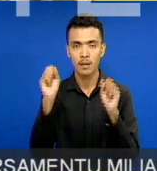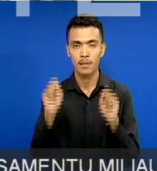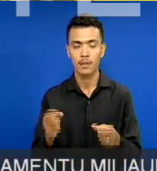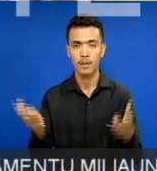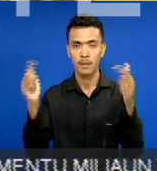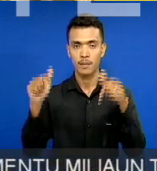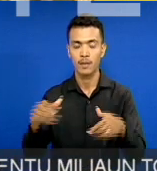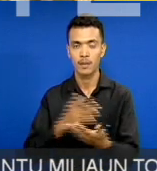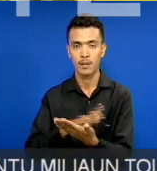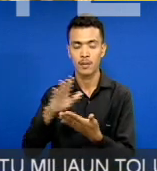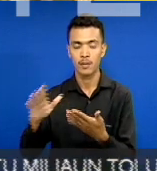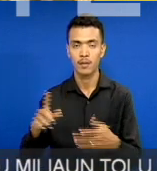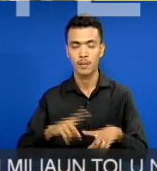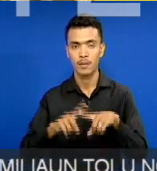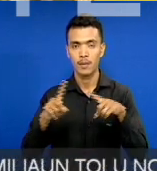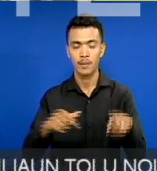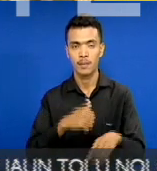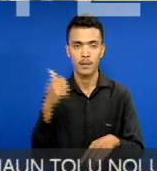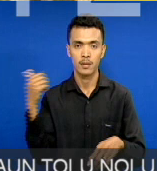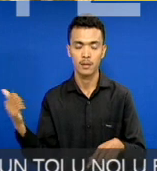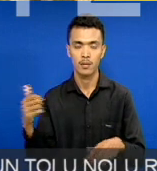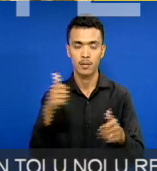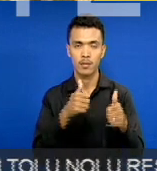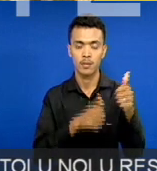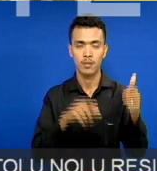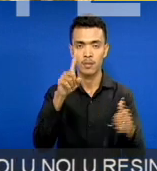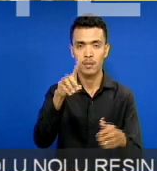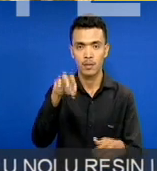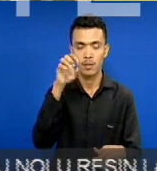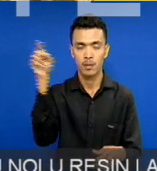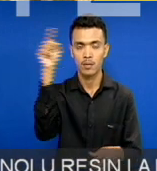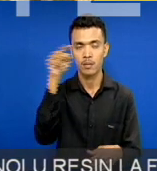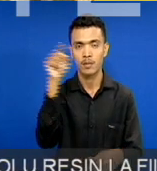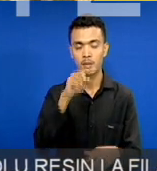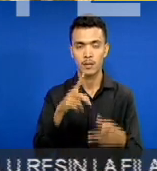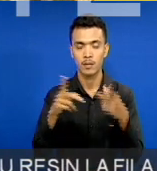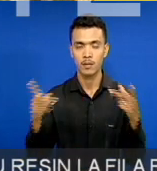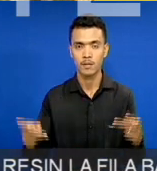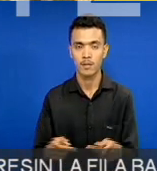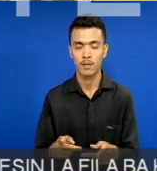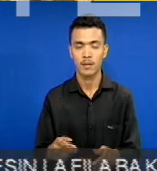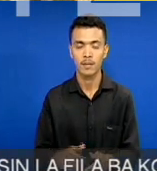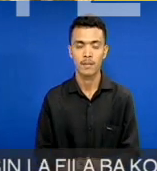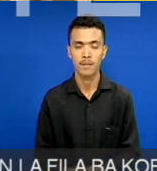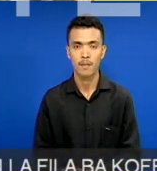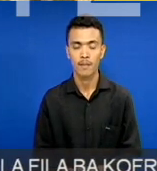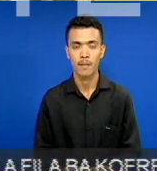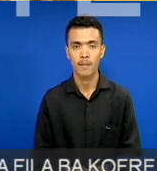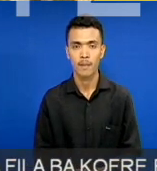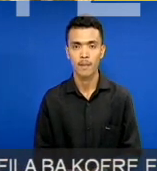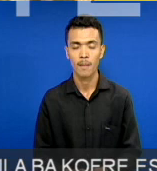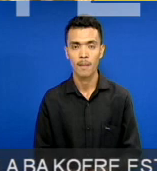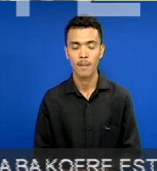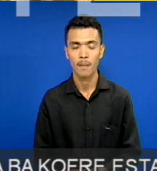ida set celurne ita depende ona bafali, 100% ida depende bafali operador sira internet, antau daruma sira problema internet ruma ne